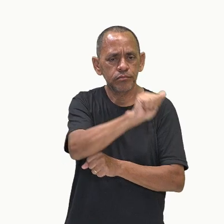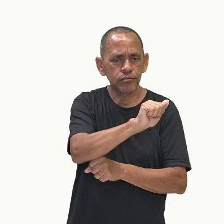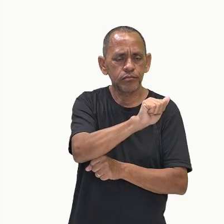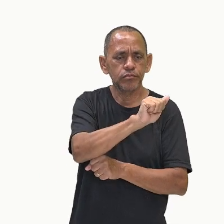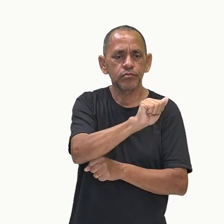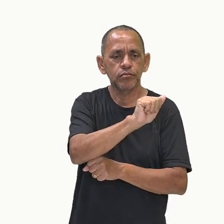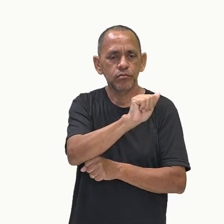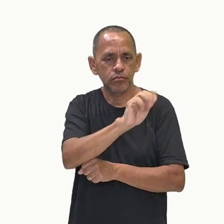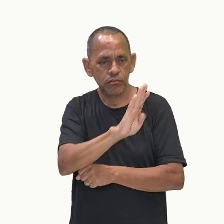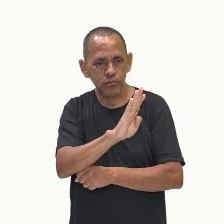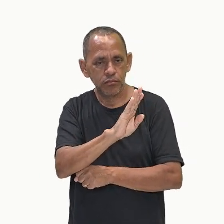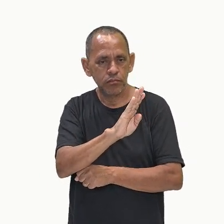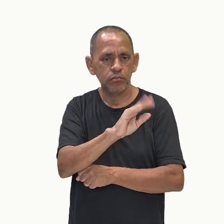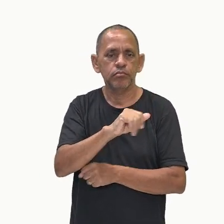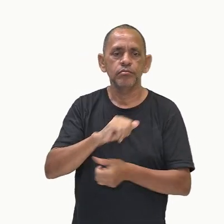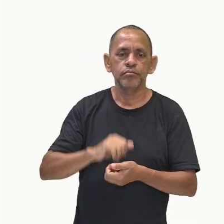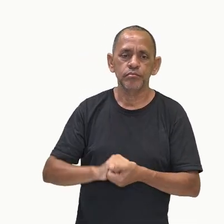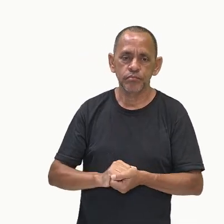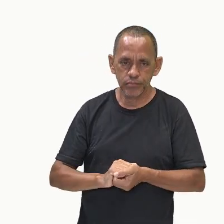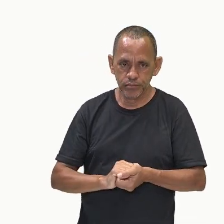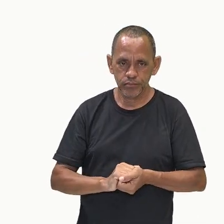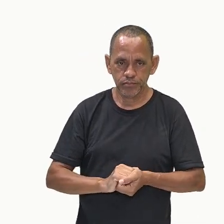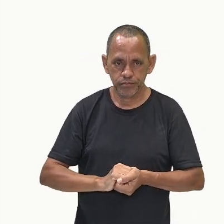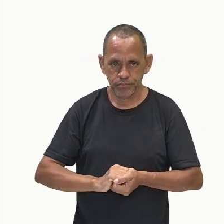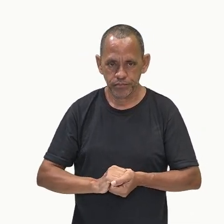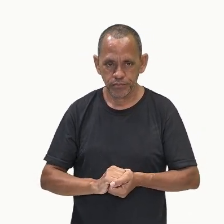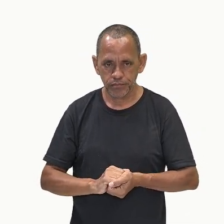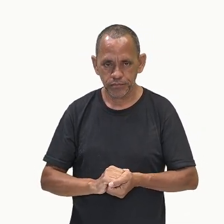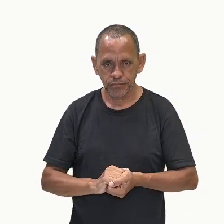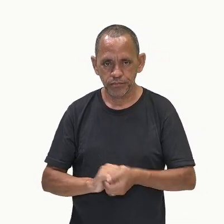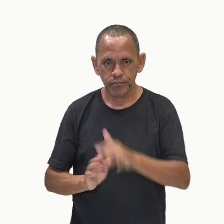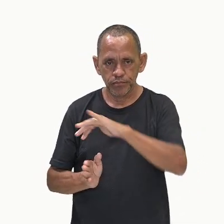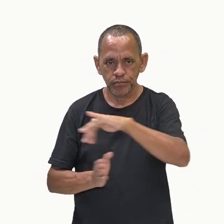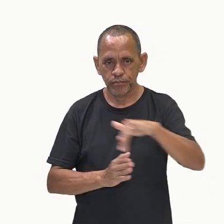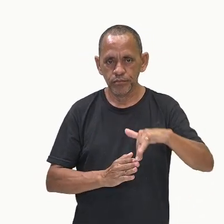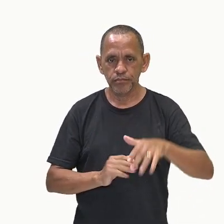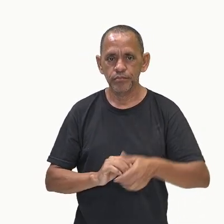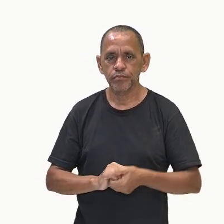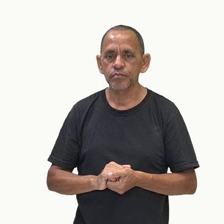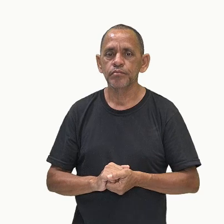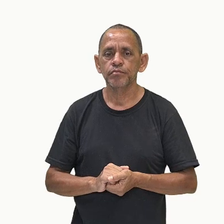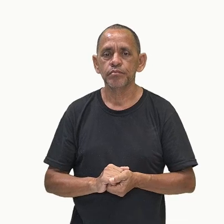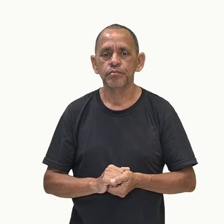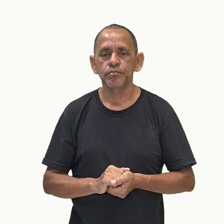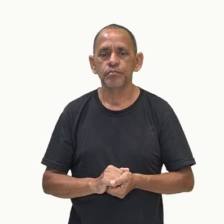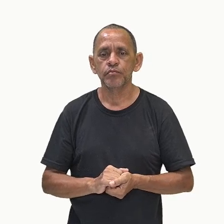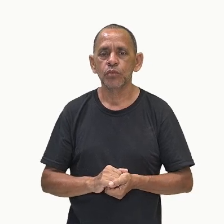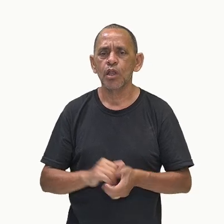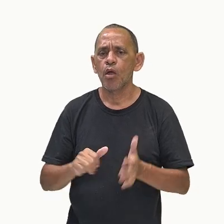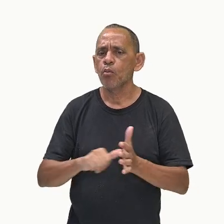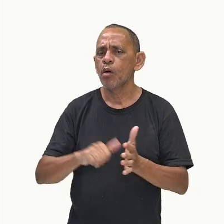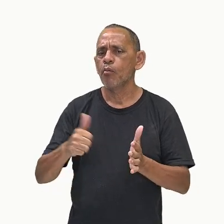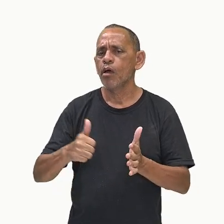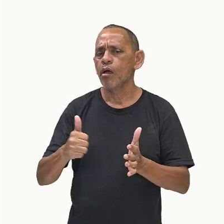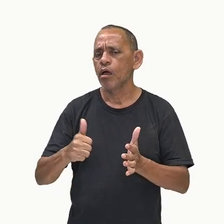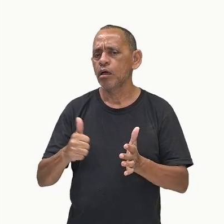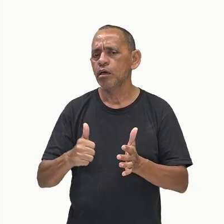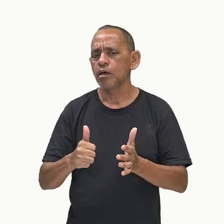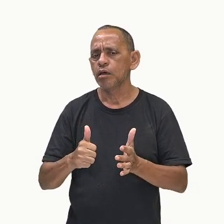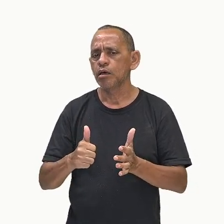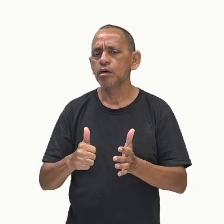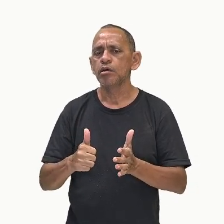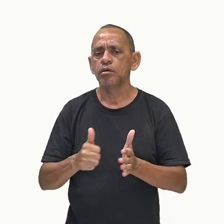BC. Vamos que vamos. Vamos lá. Primeiramente, vamos calcular a distância